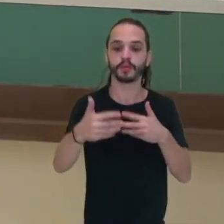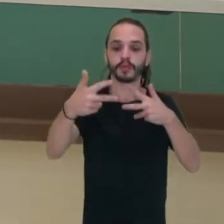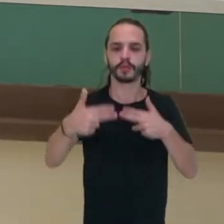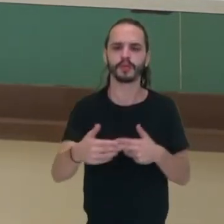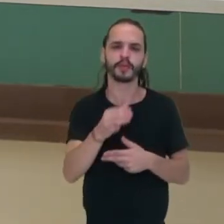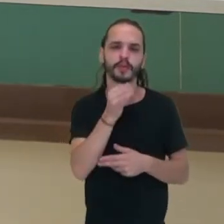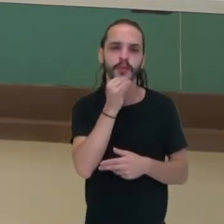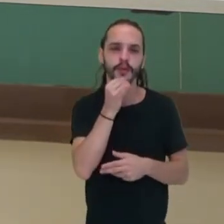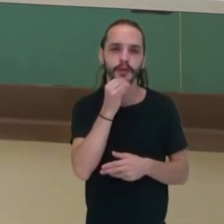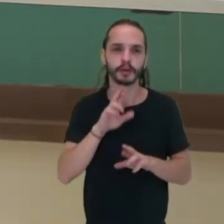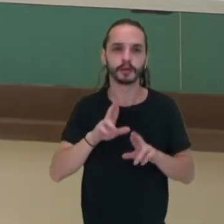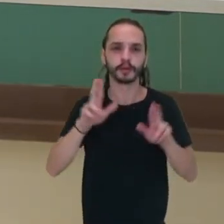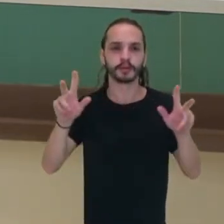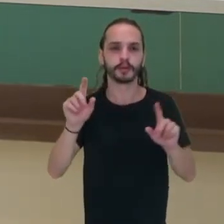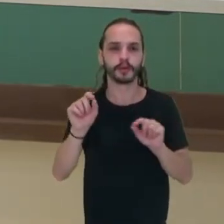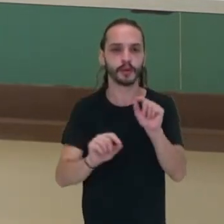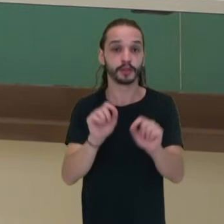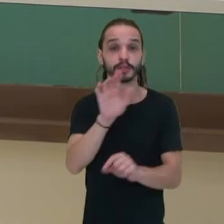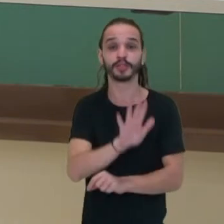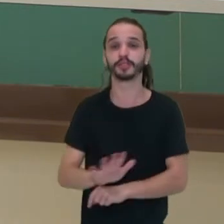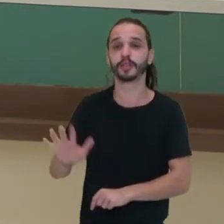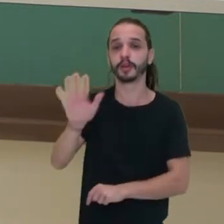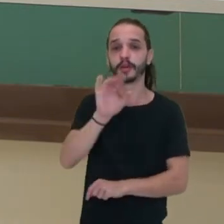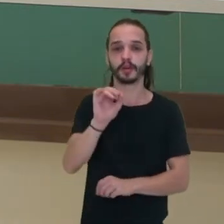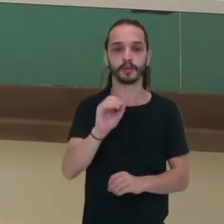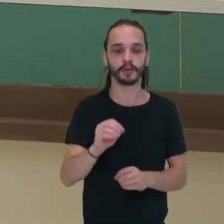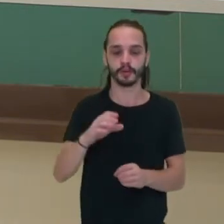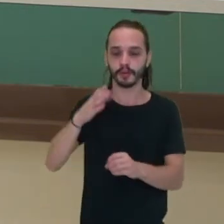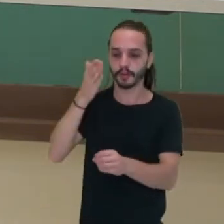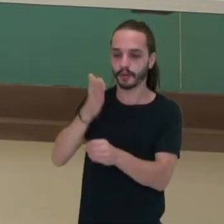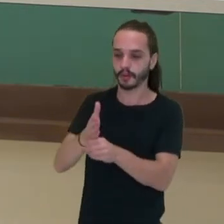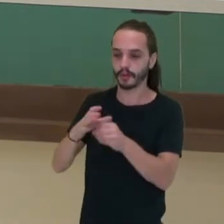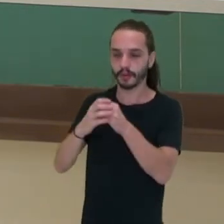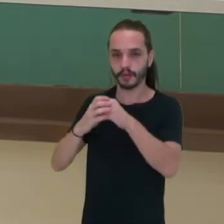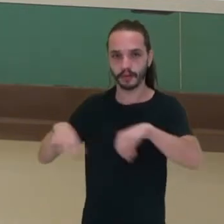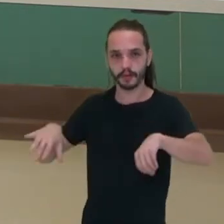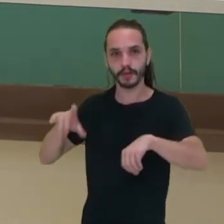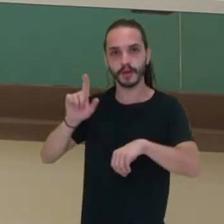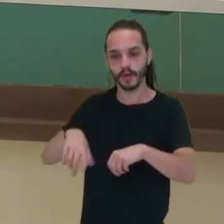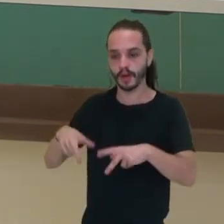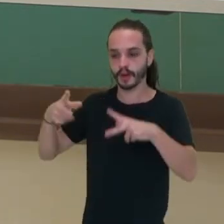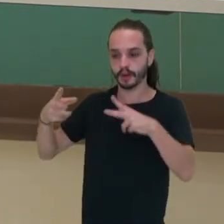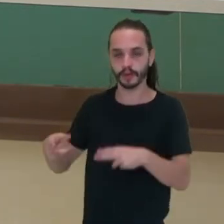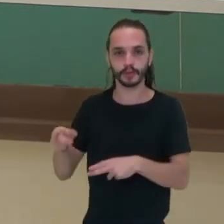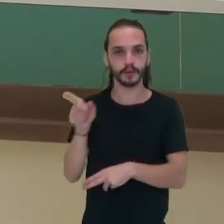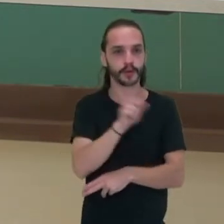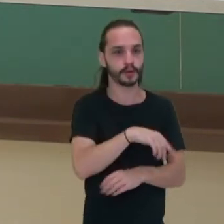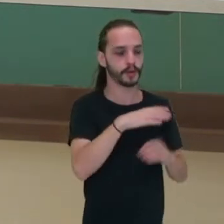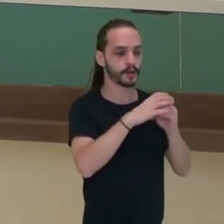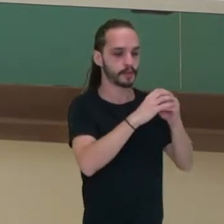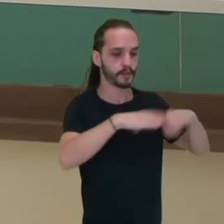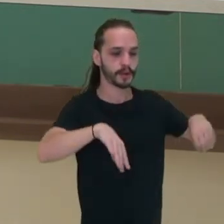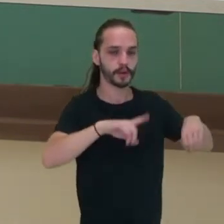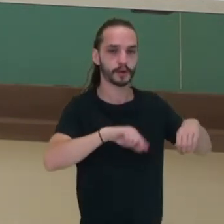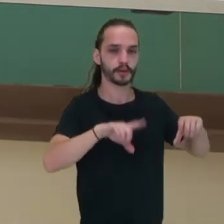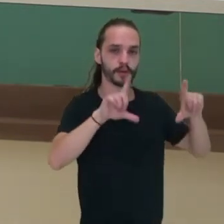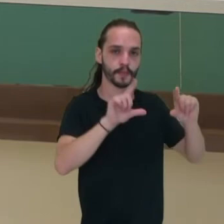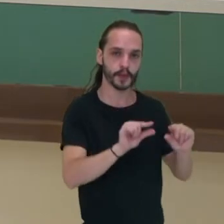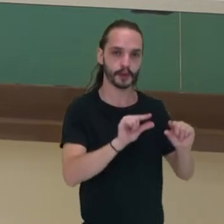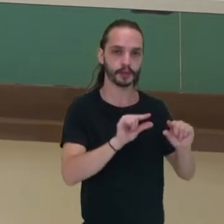assim, que de um modo geral, tá? Que a mitose é equacional e a meiose é reducional. Beleza,